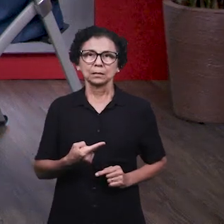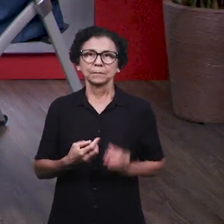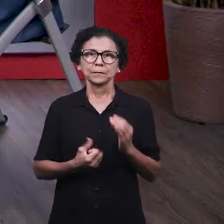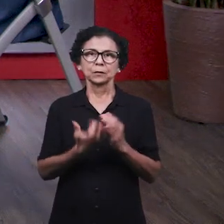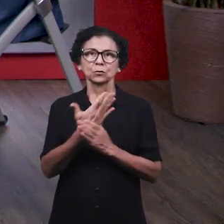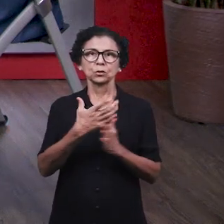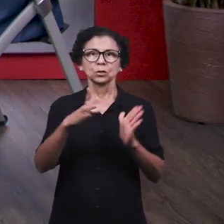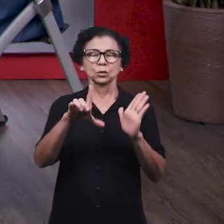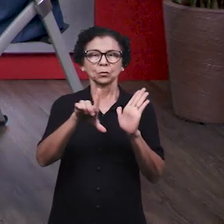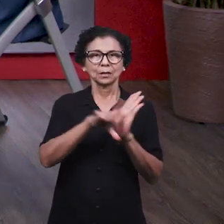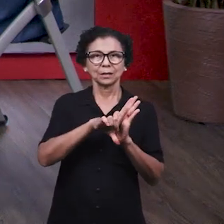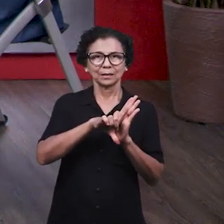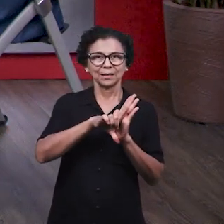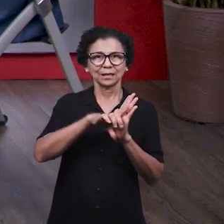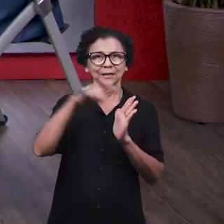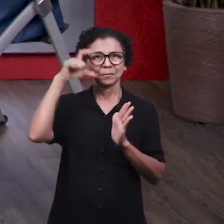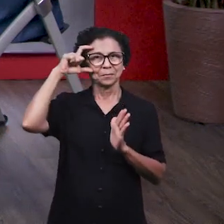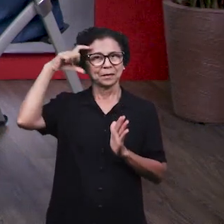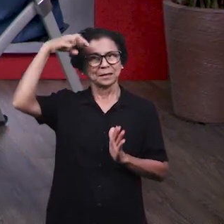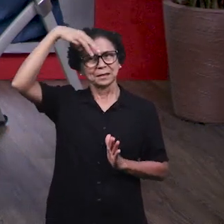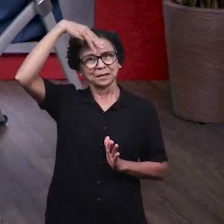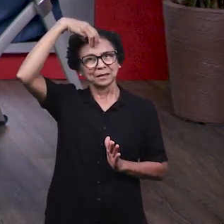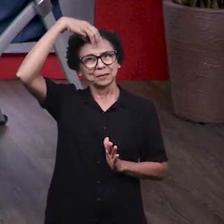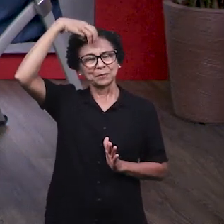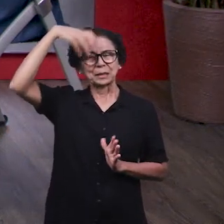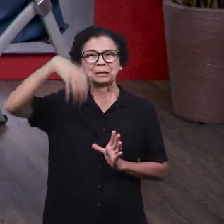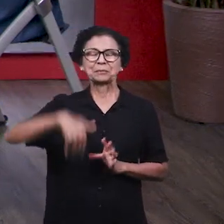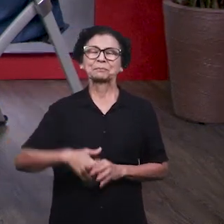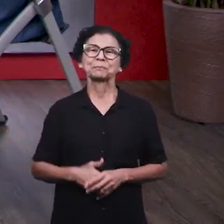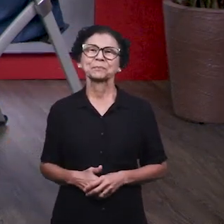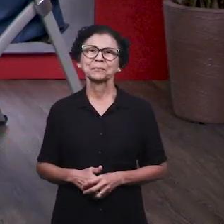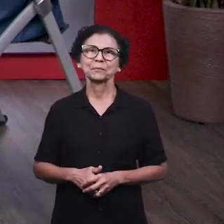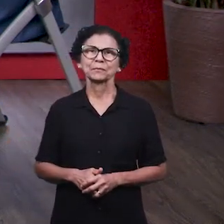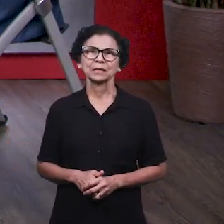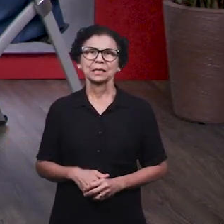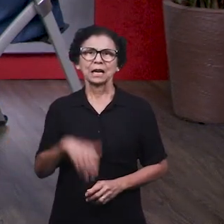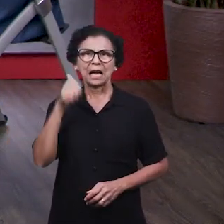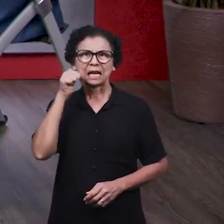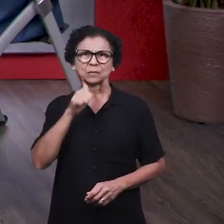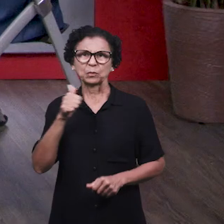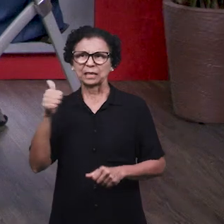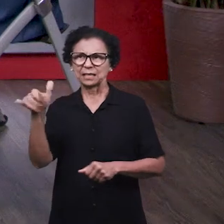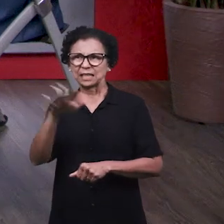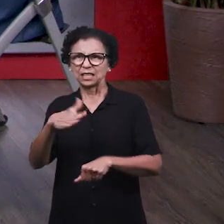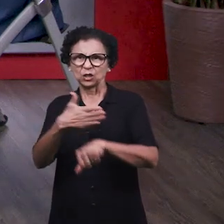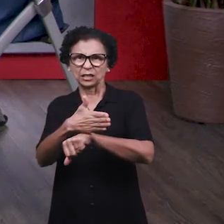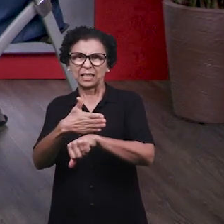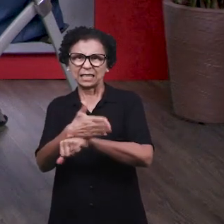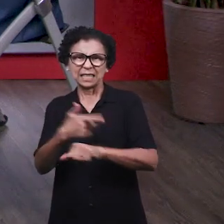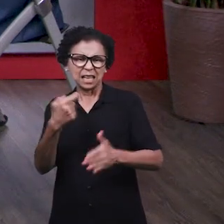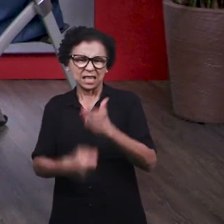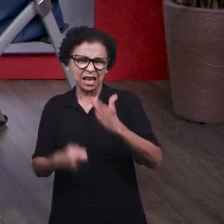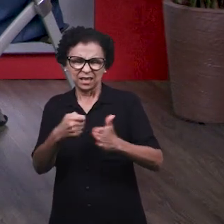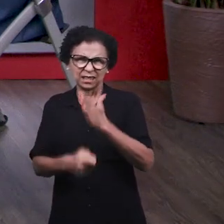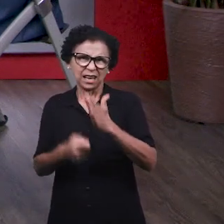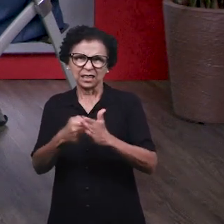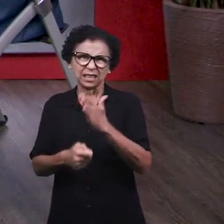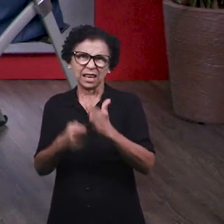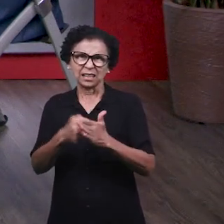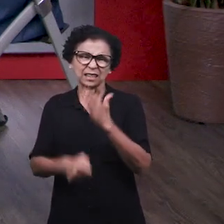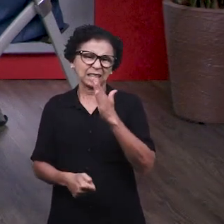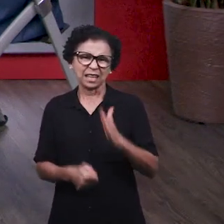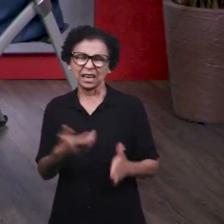nenhuma vara. O tribunal, a gente, né, a luta das mulheres da Serra, vão esse negócio de transação